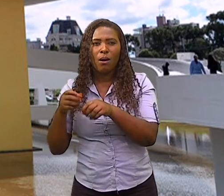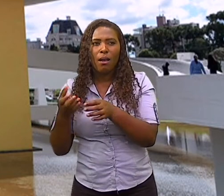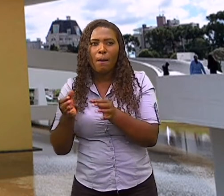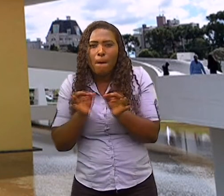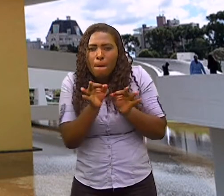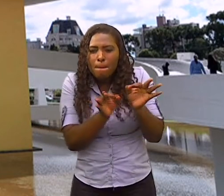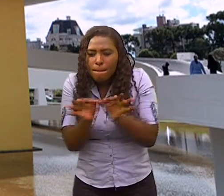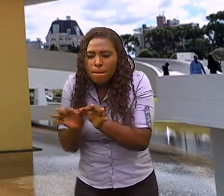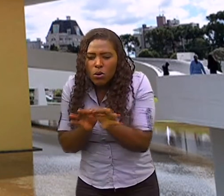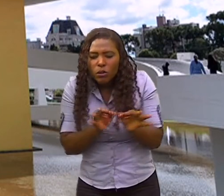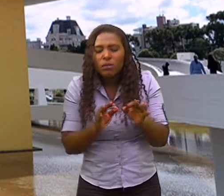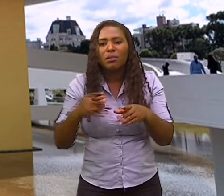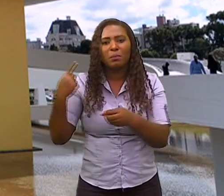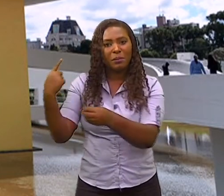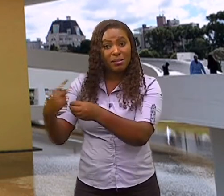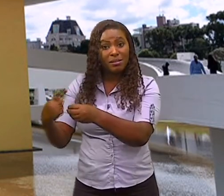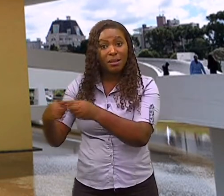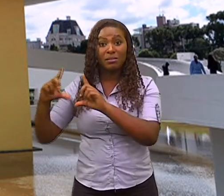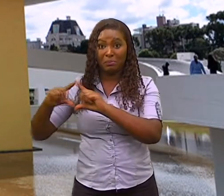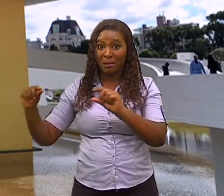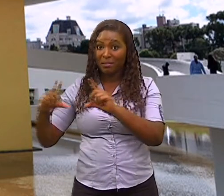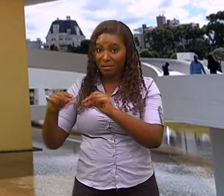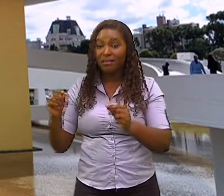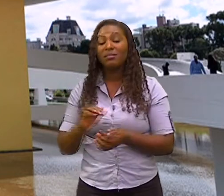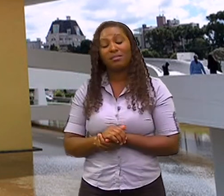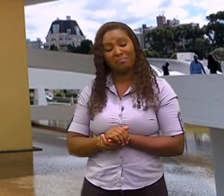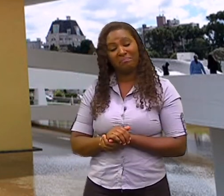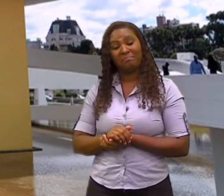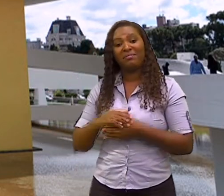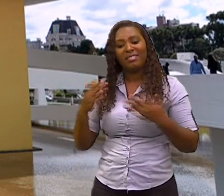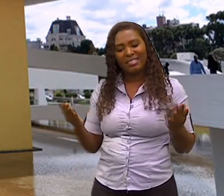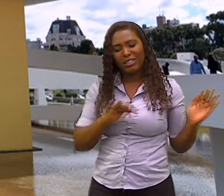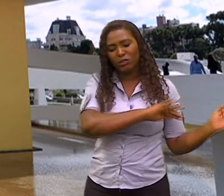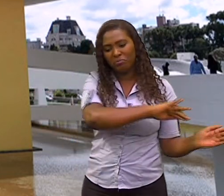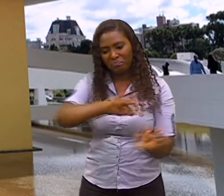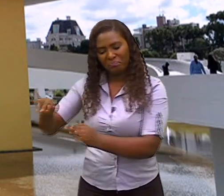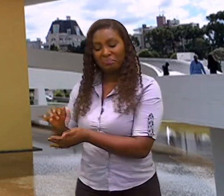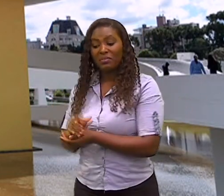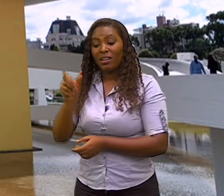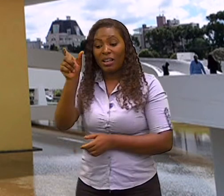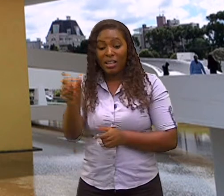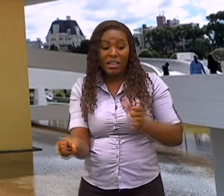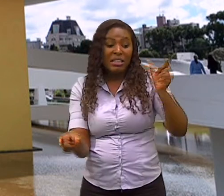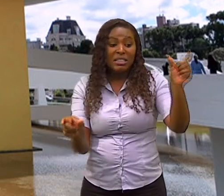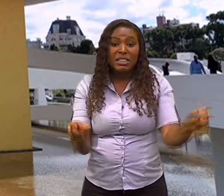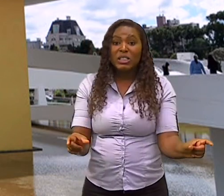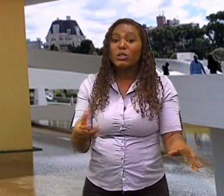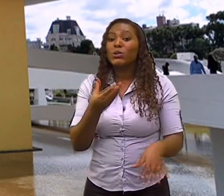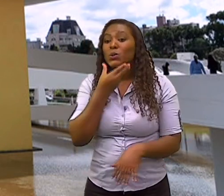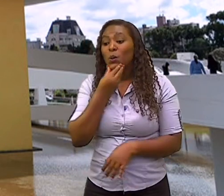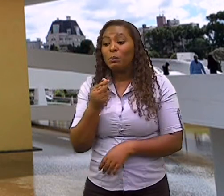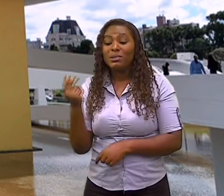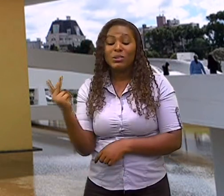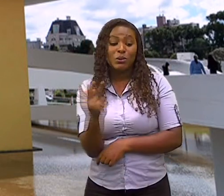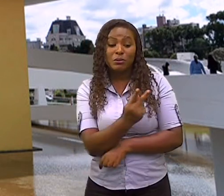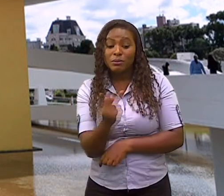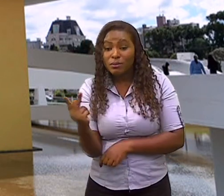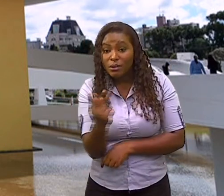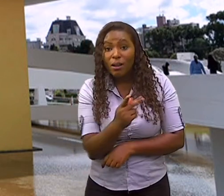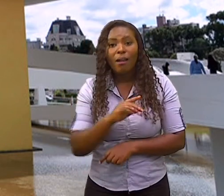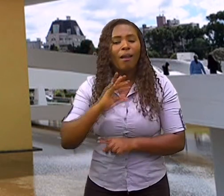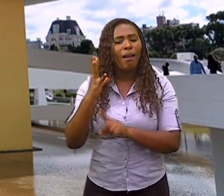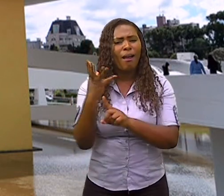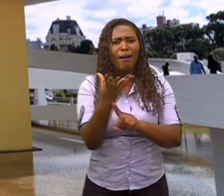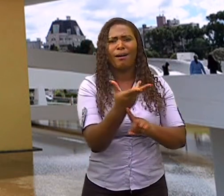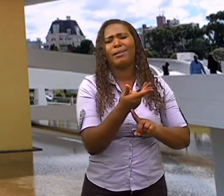que Oscar Niemeyer e Cândido Portinari são duas figuras contemporâneas